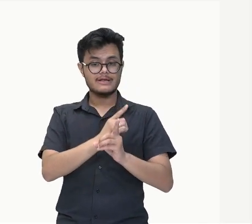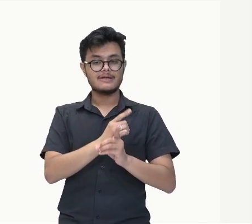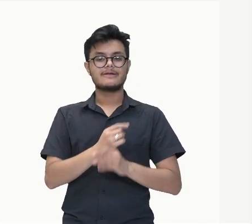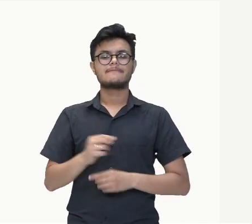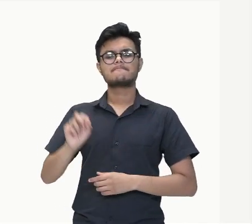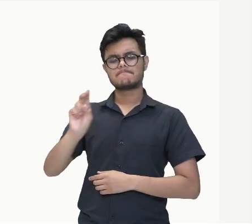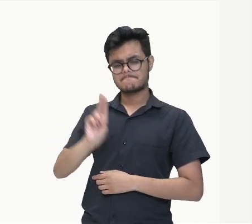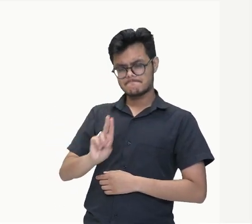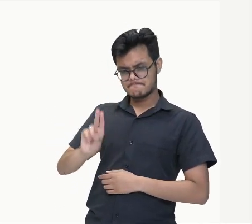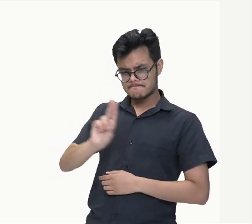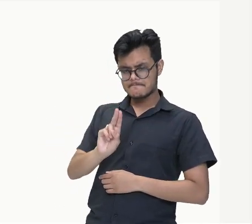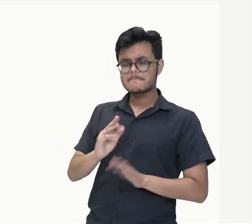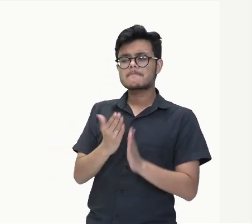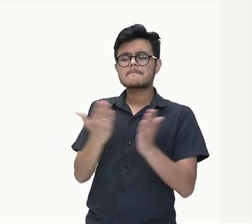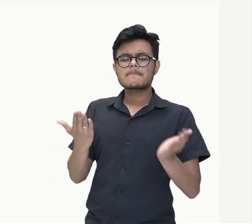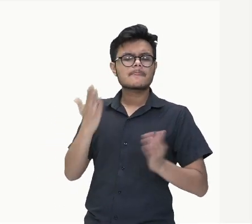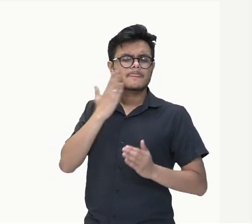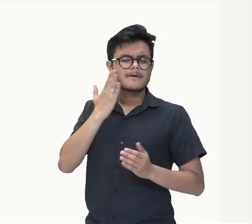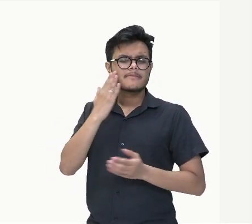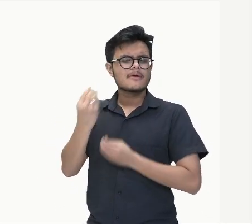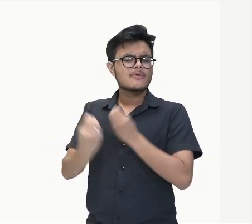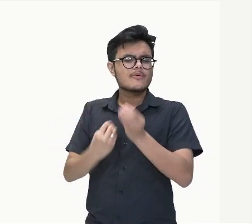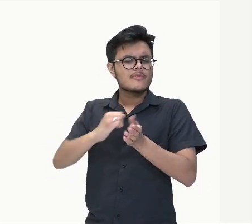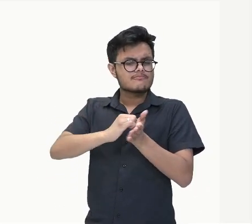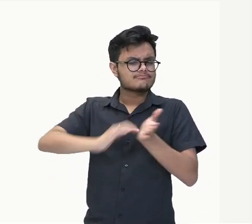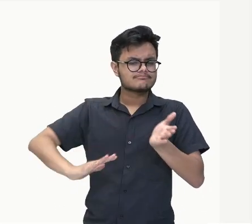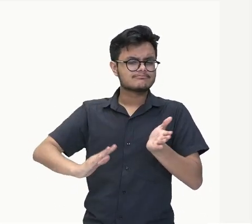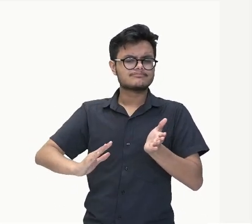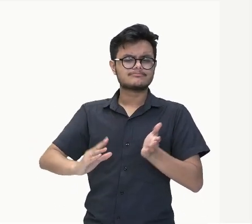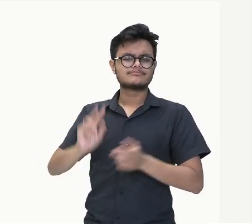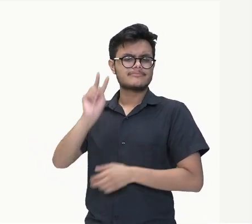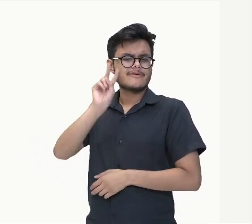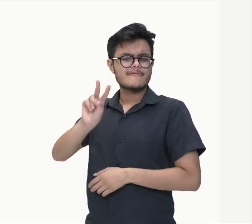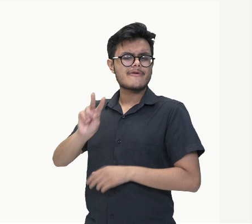y para a gente poder verificar onde que